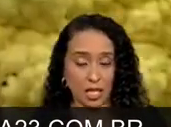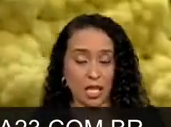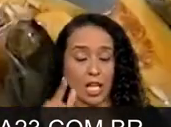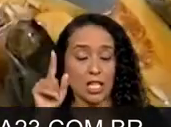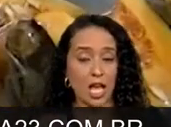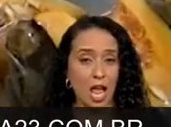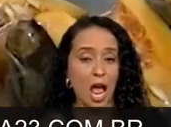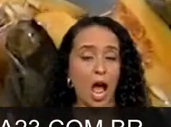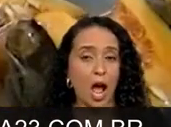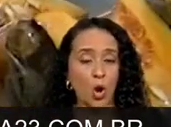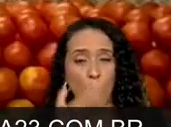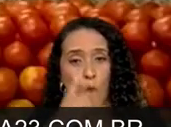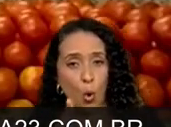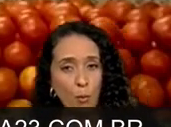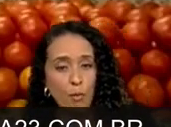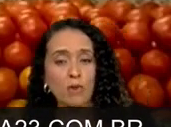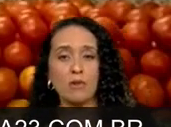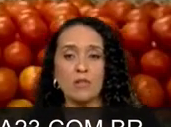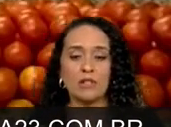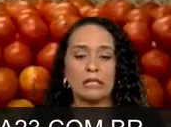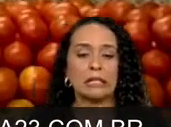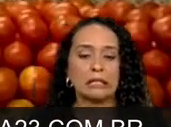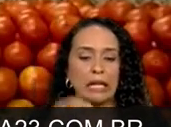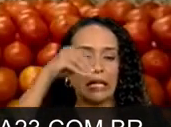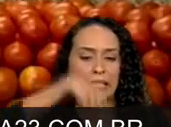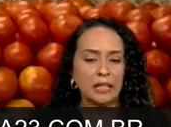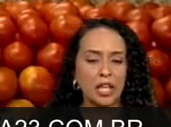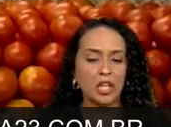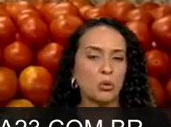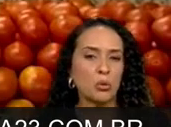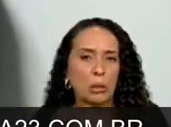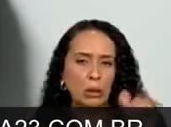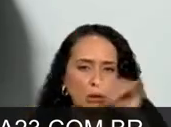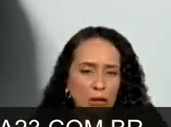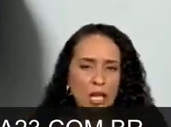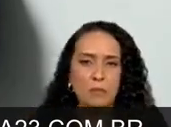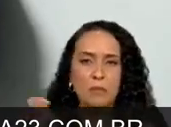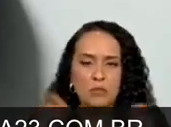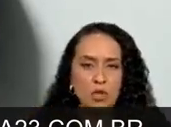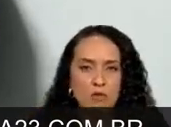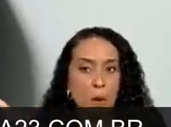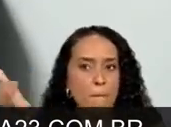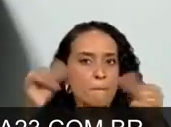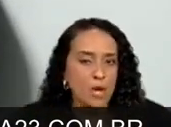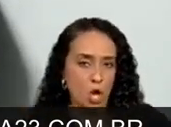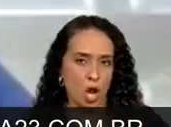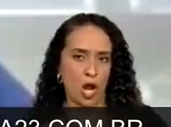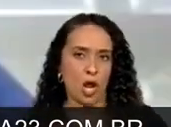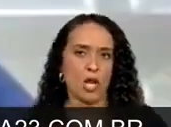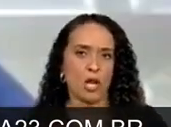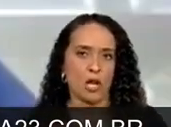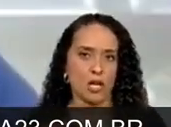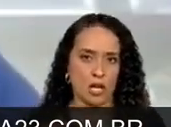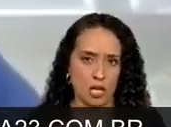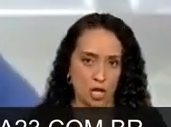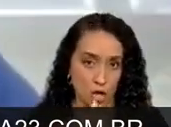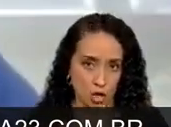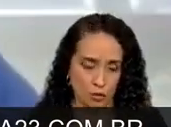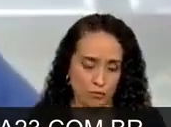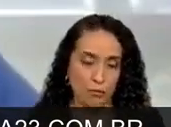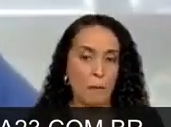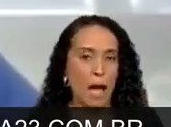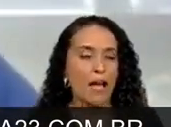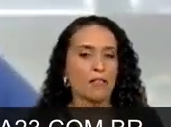dos legumes e frutas que possuem salicilatos, um componente que pode piorar a condição do doente. Mas os